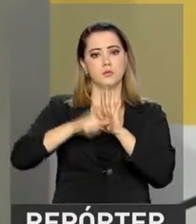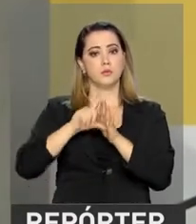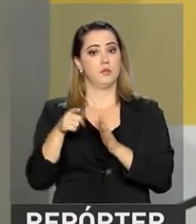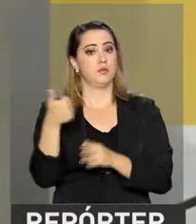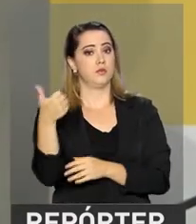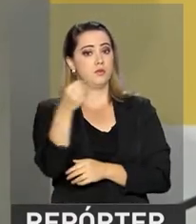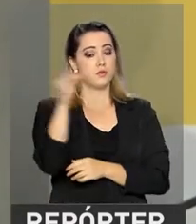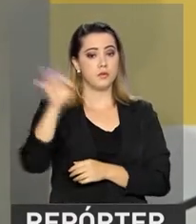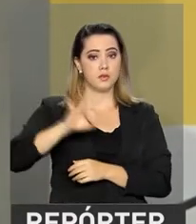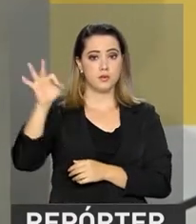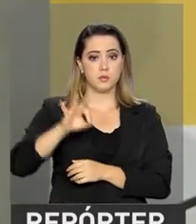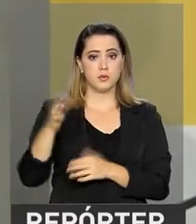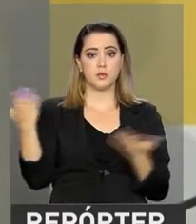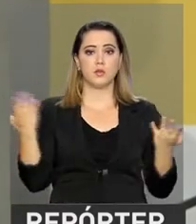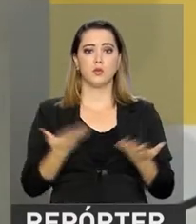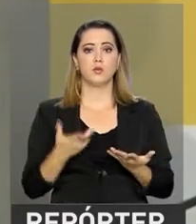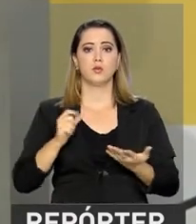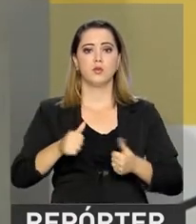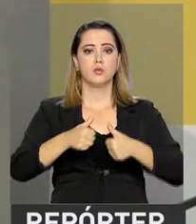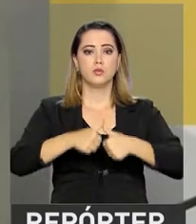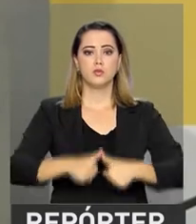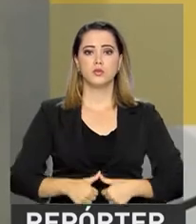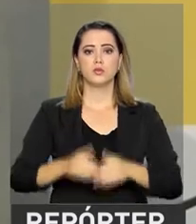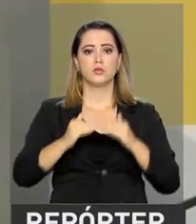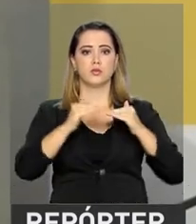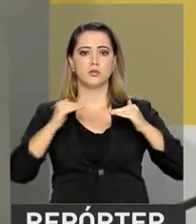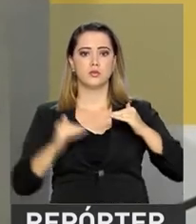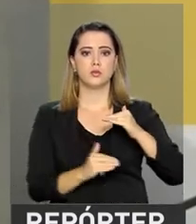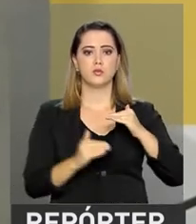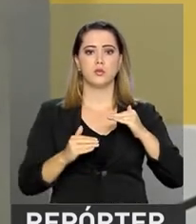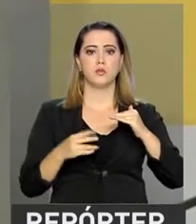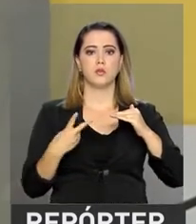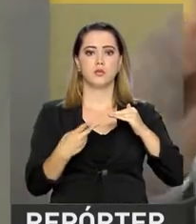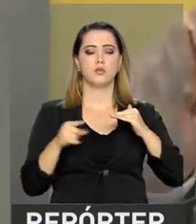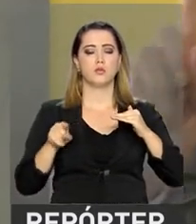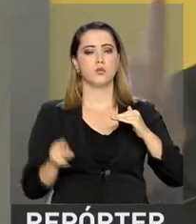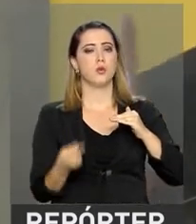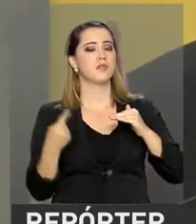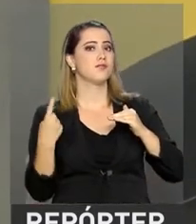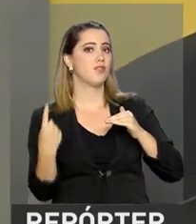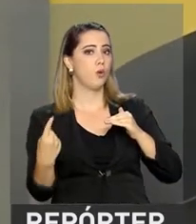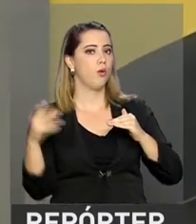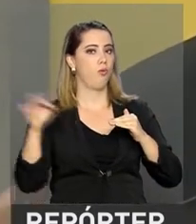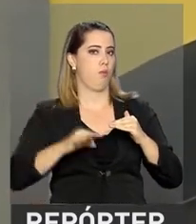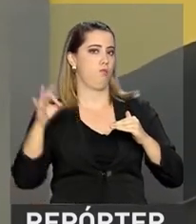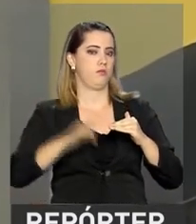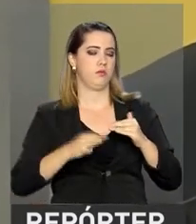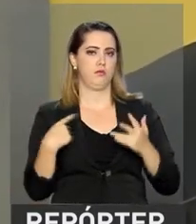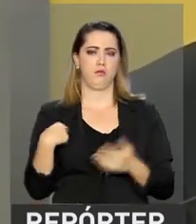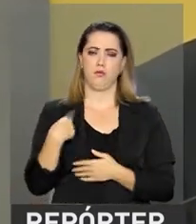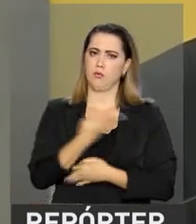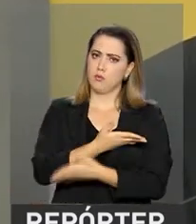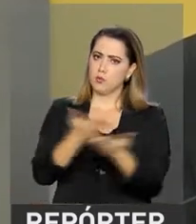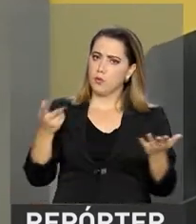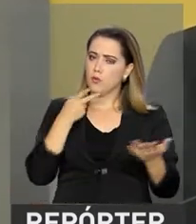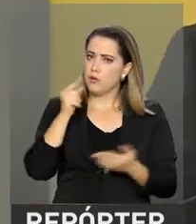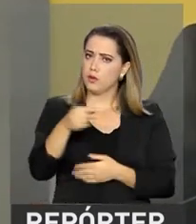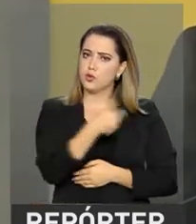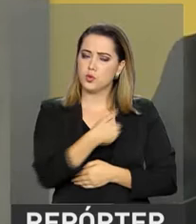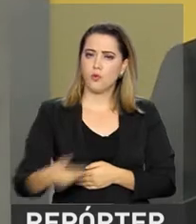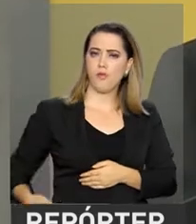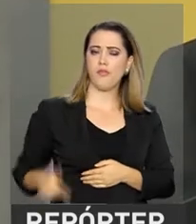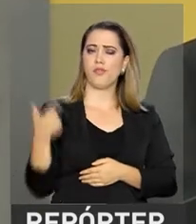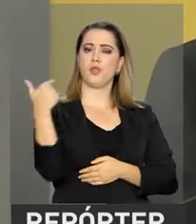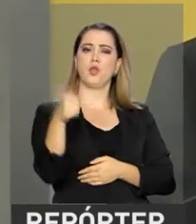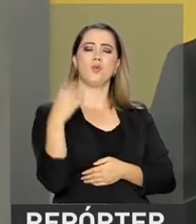10% hoje está abaixo de dois e meio por cento estou falando do governo nem os senhores e minhas senhoras que não tem quatro